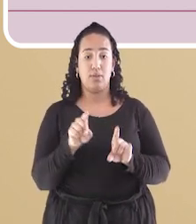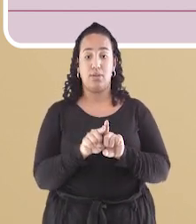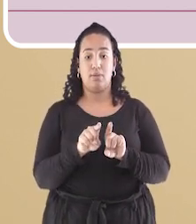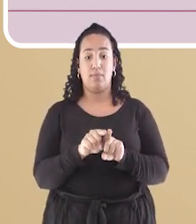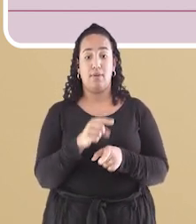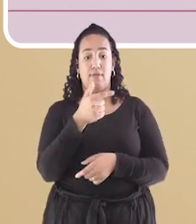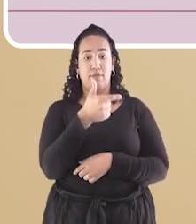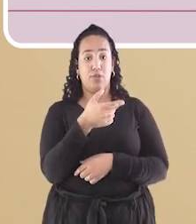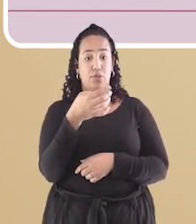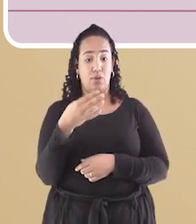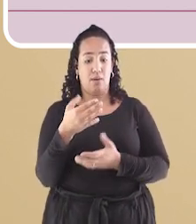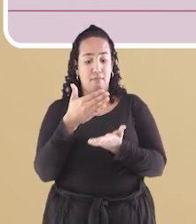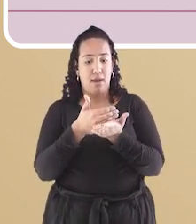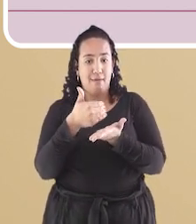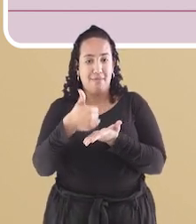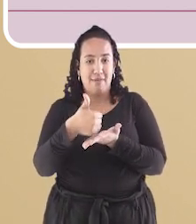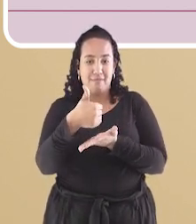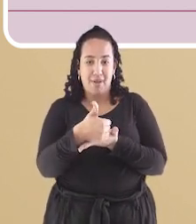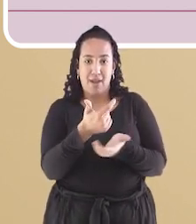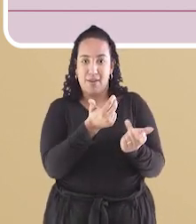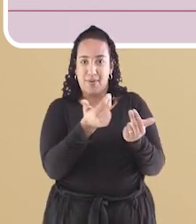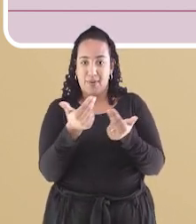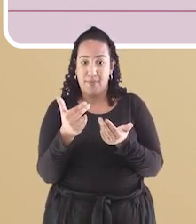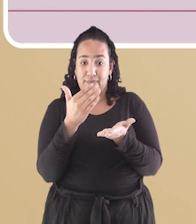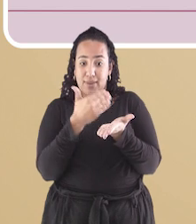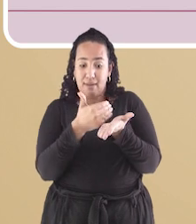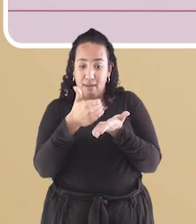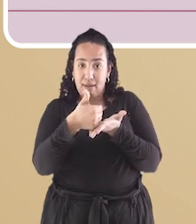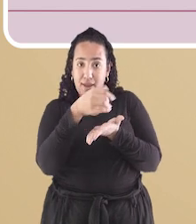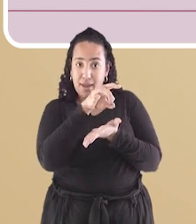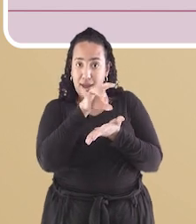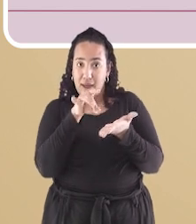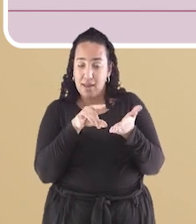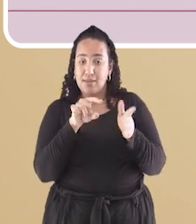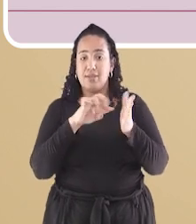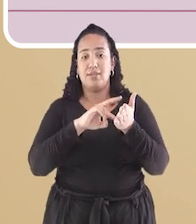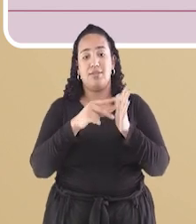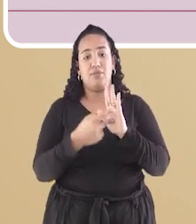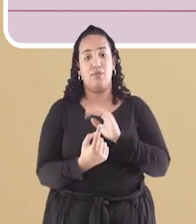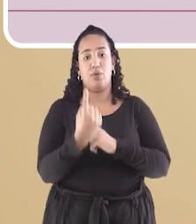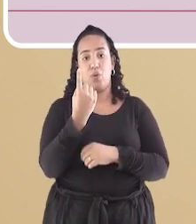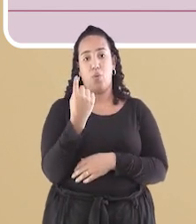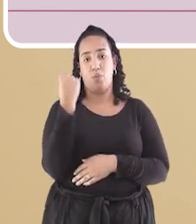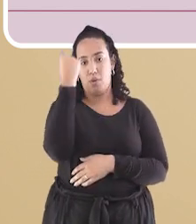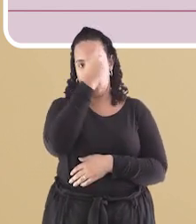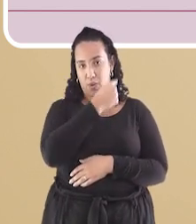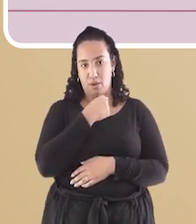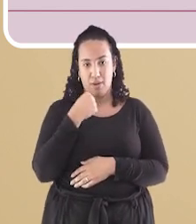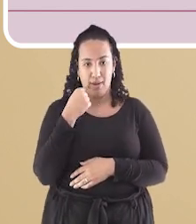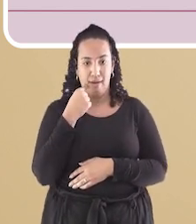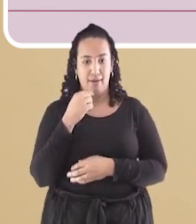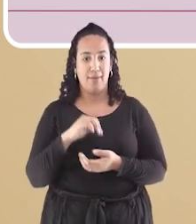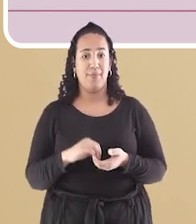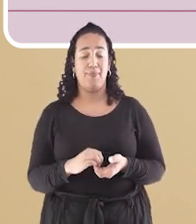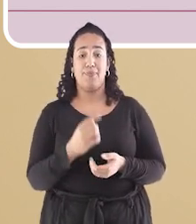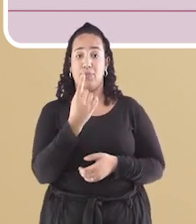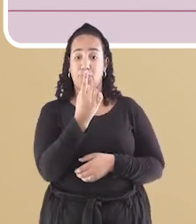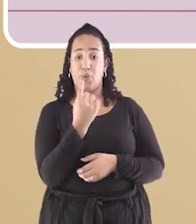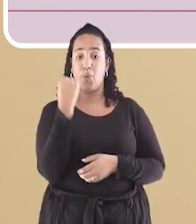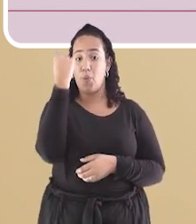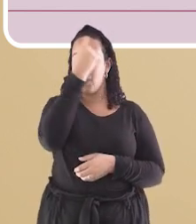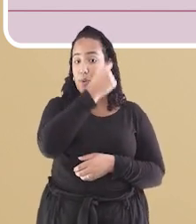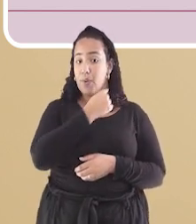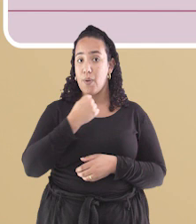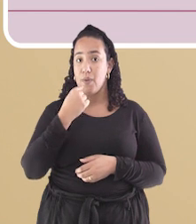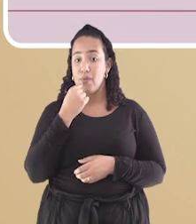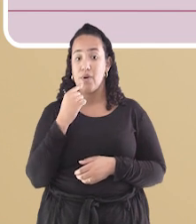24 partes iguais. Cada parte corresponde a uma hora. E uma hora se divide